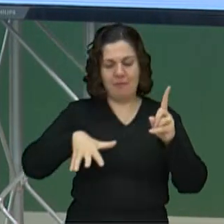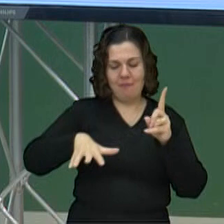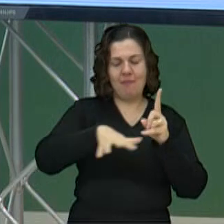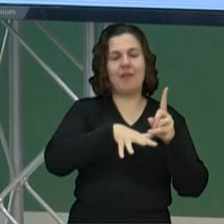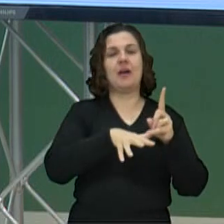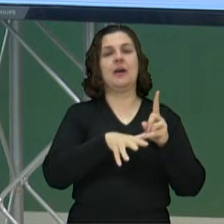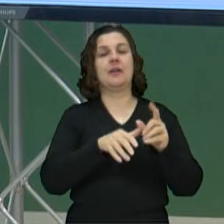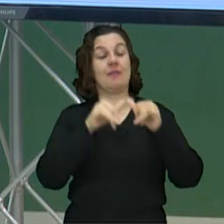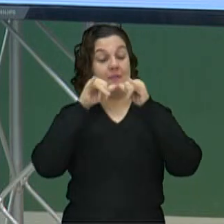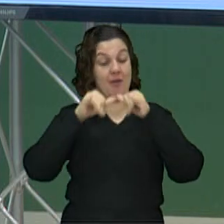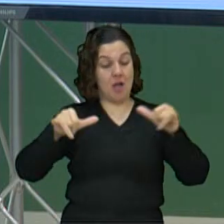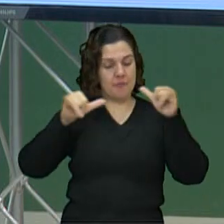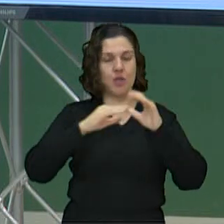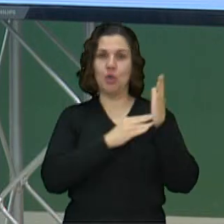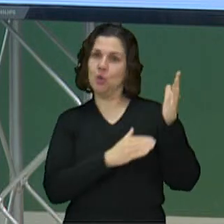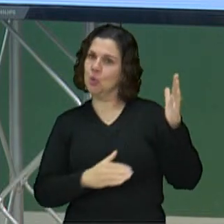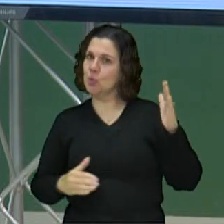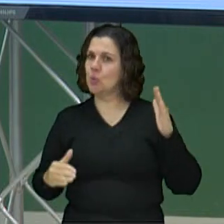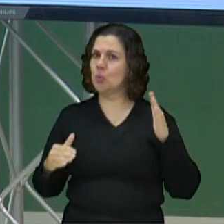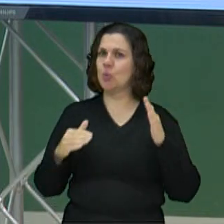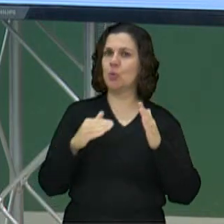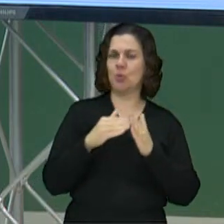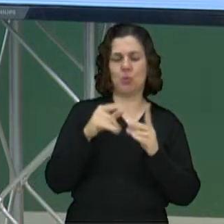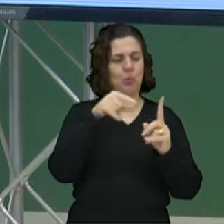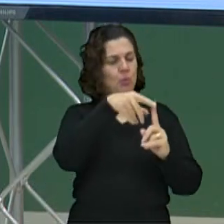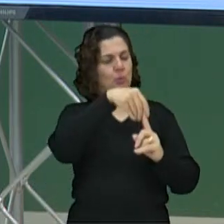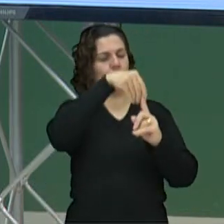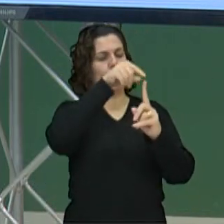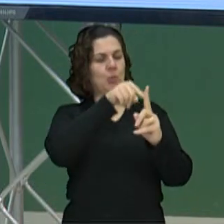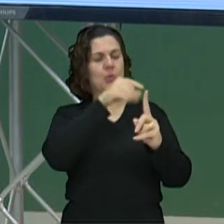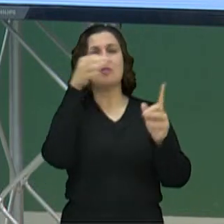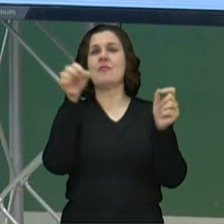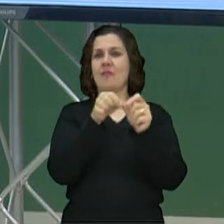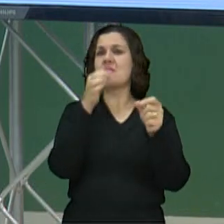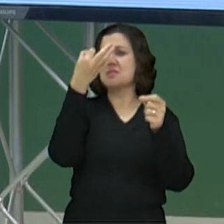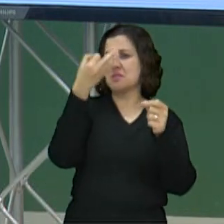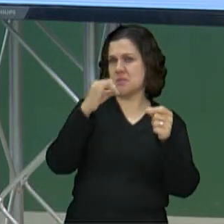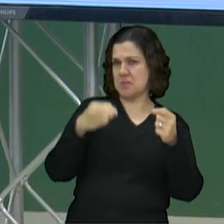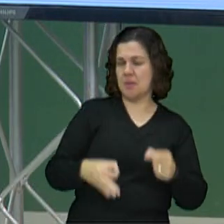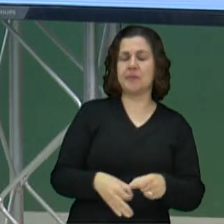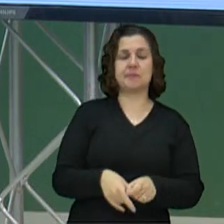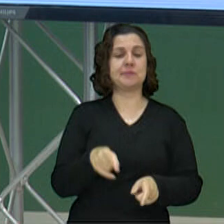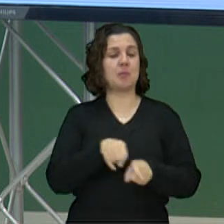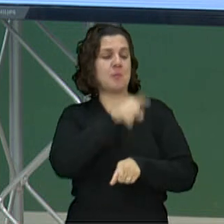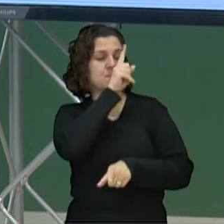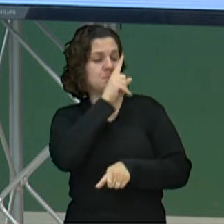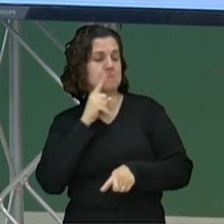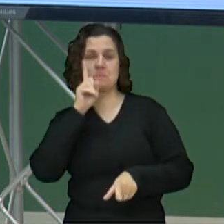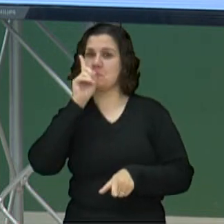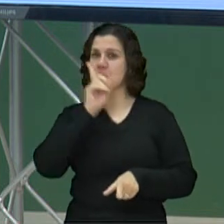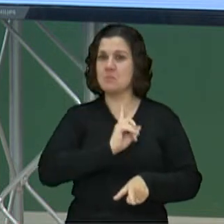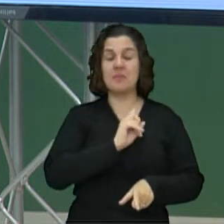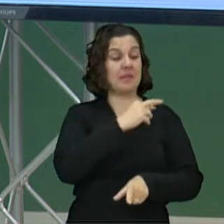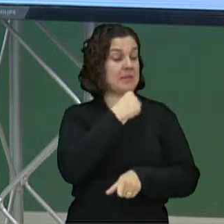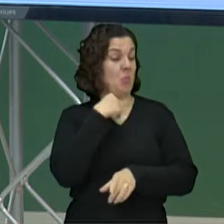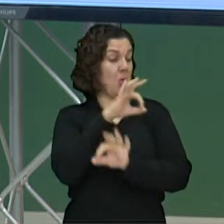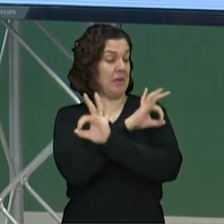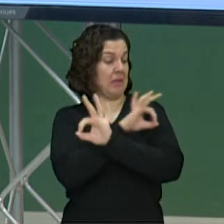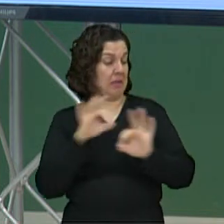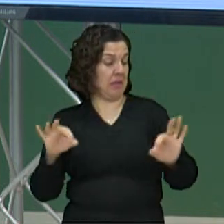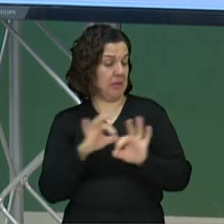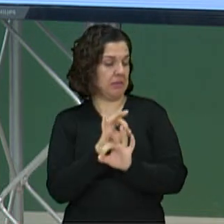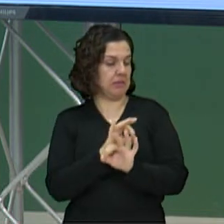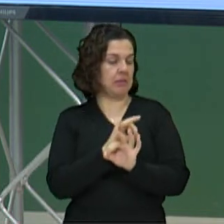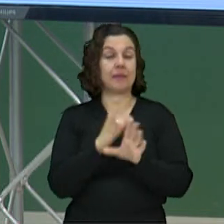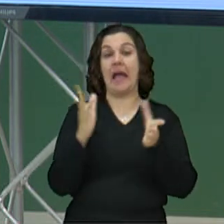nós, propaganda de que tudo o que é feito está correto e, claro, censura. Nada que desabone